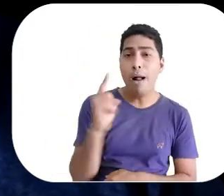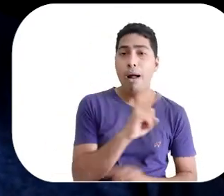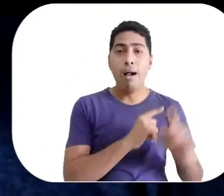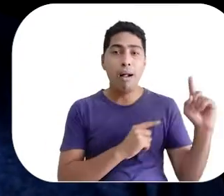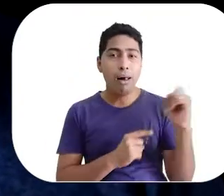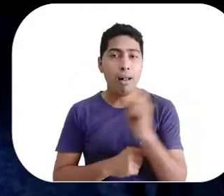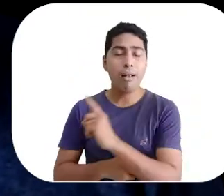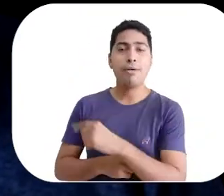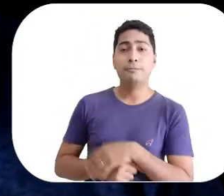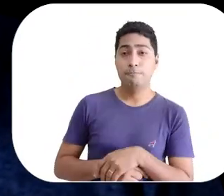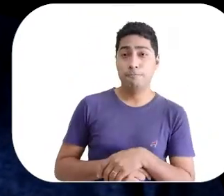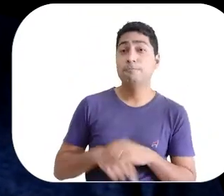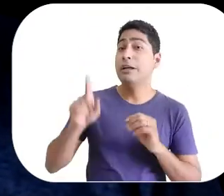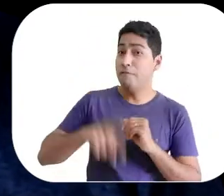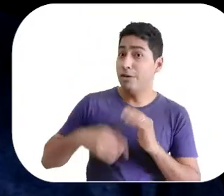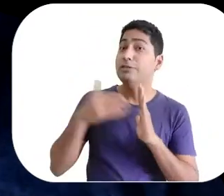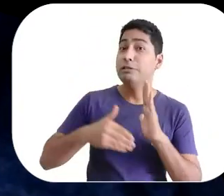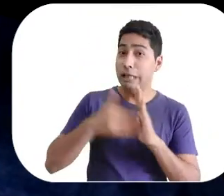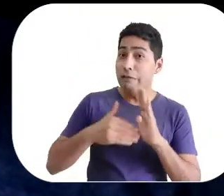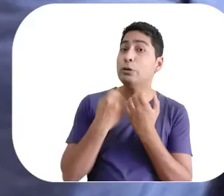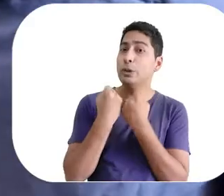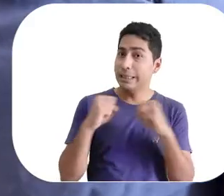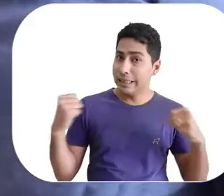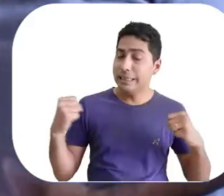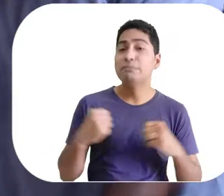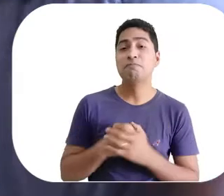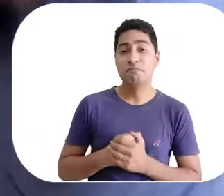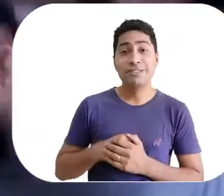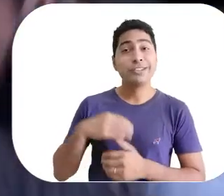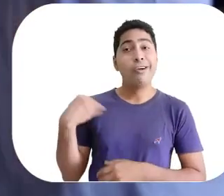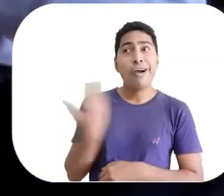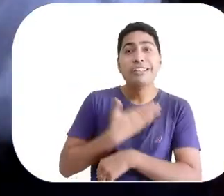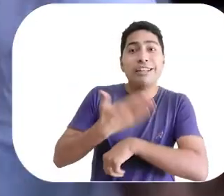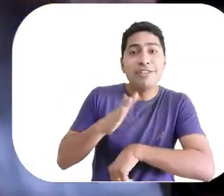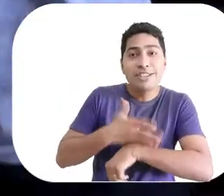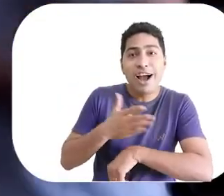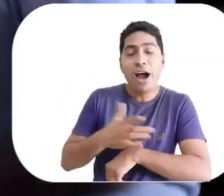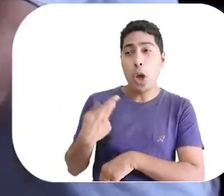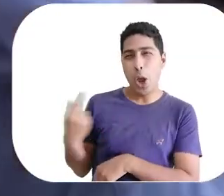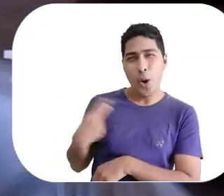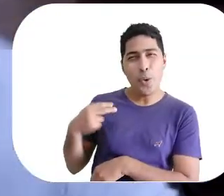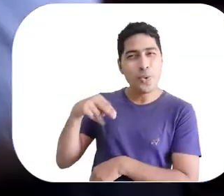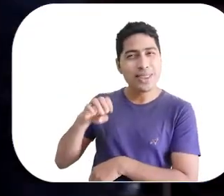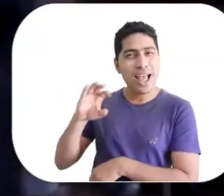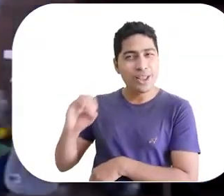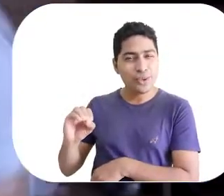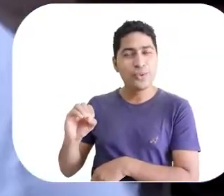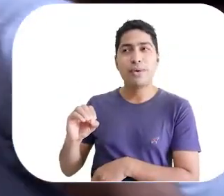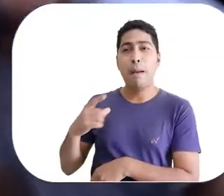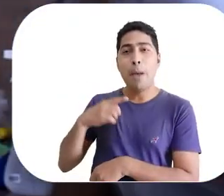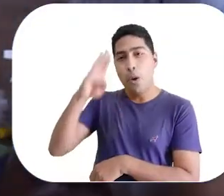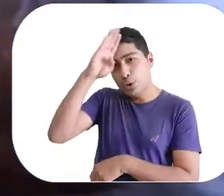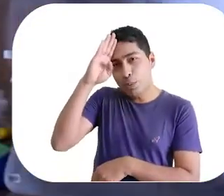passando. Então esse foi um dos maiores desafios, né, quando a gente estava ensaiando. Eu, meu parceiro Neto, o meu